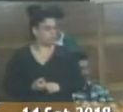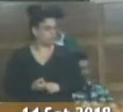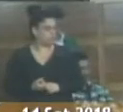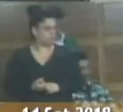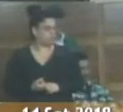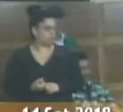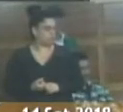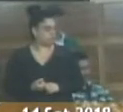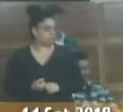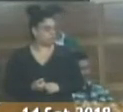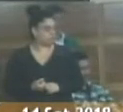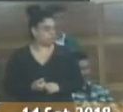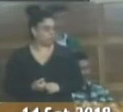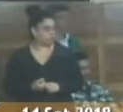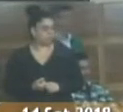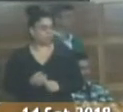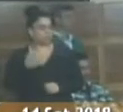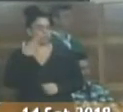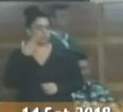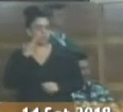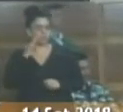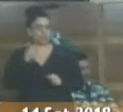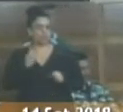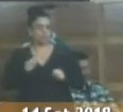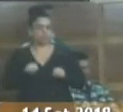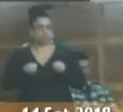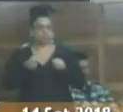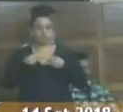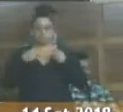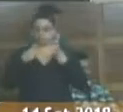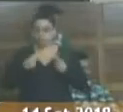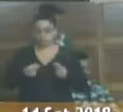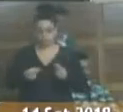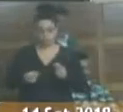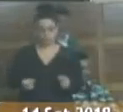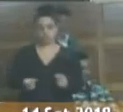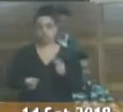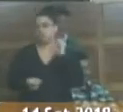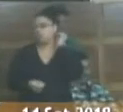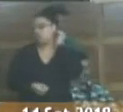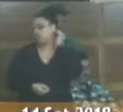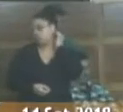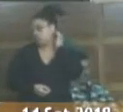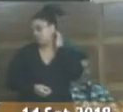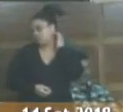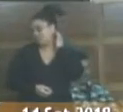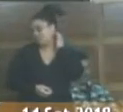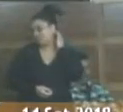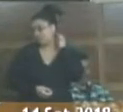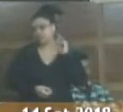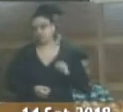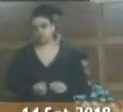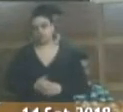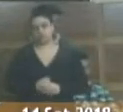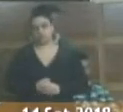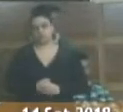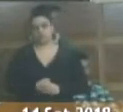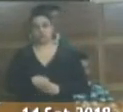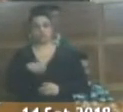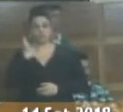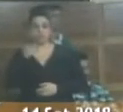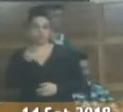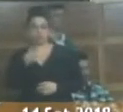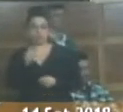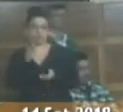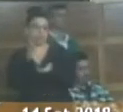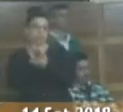eu sei que a luta é contínua, a luta de comunidades tradicionais nunca vai ter fim,